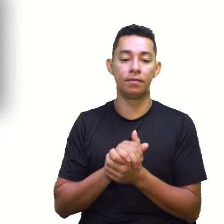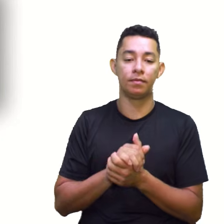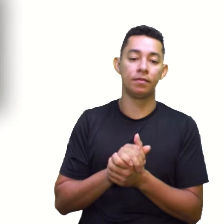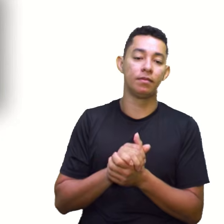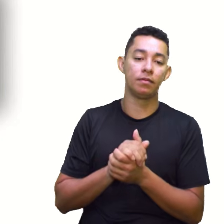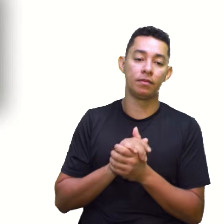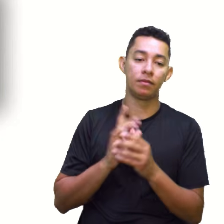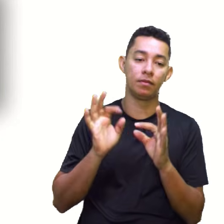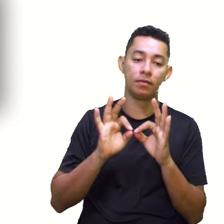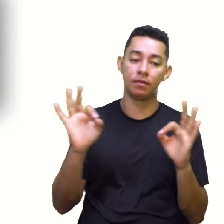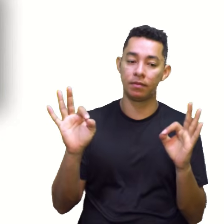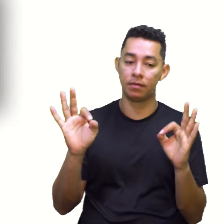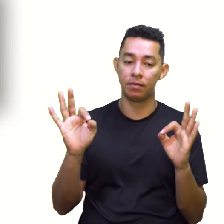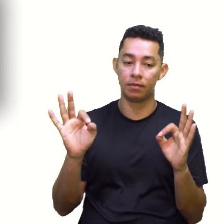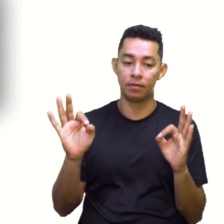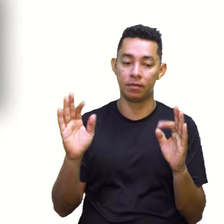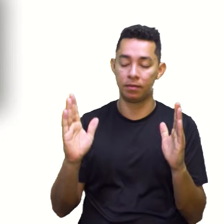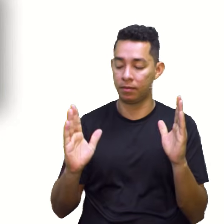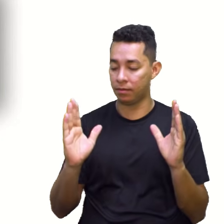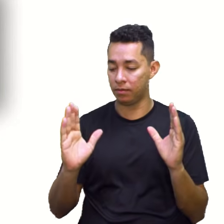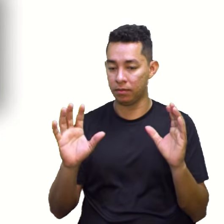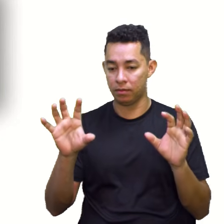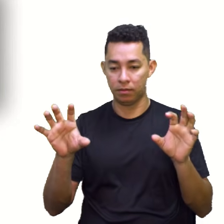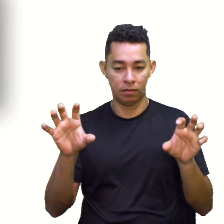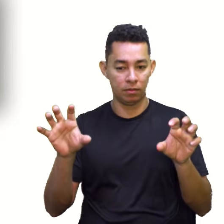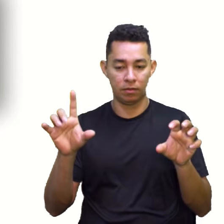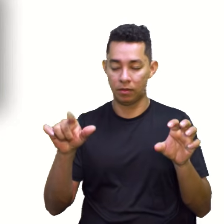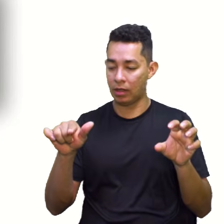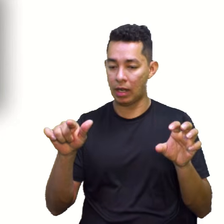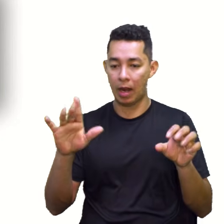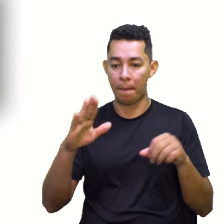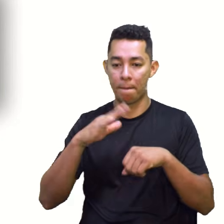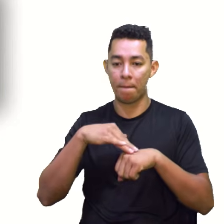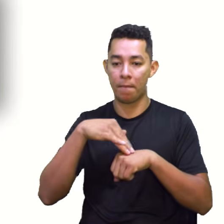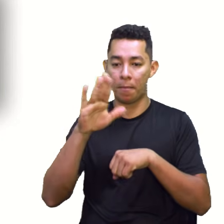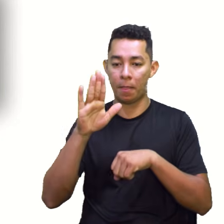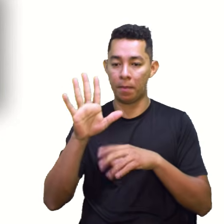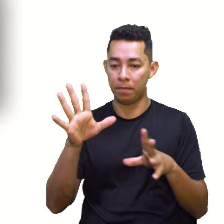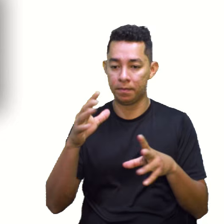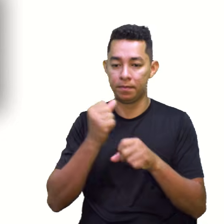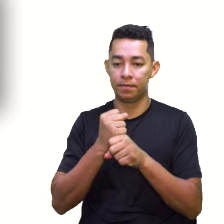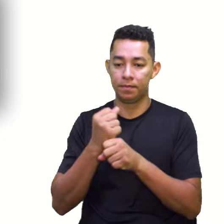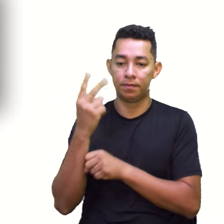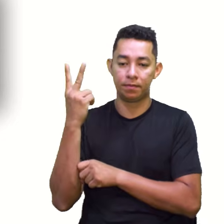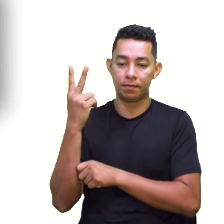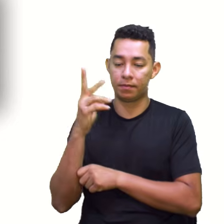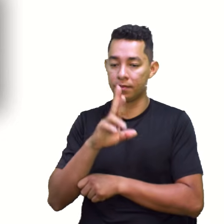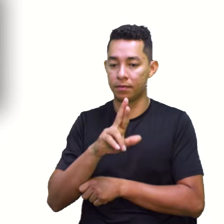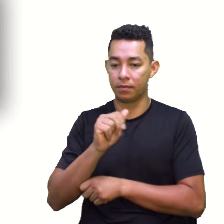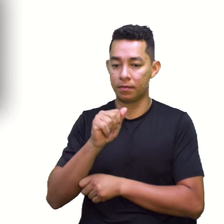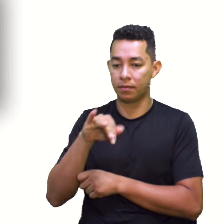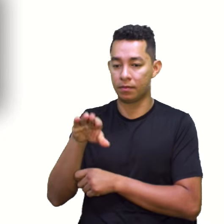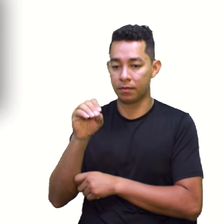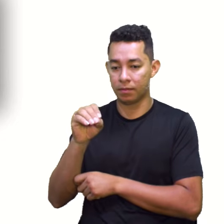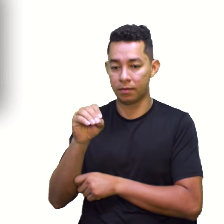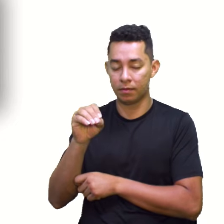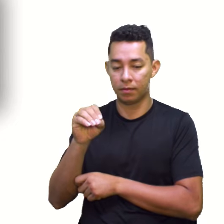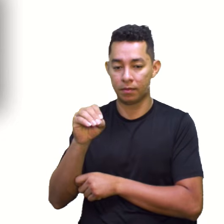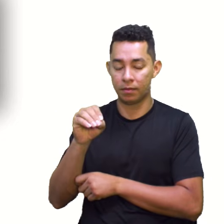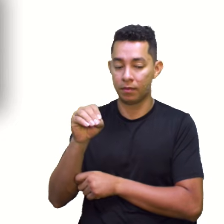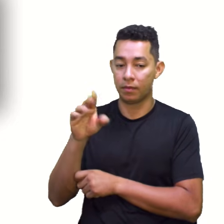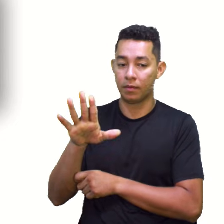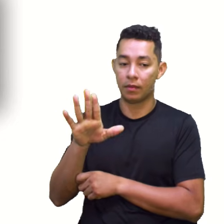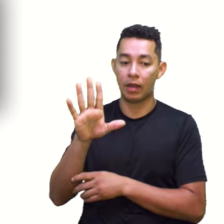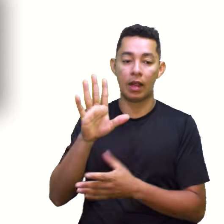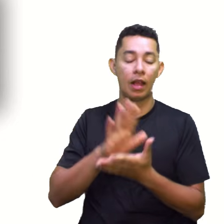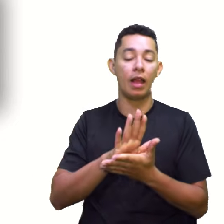a distância entre os centros, é maior do que a soma dos dois raios. Na